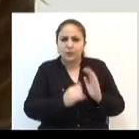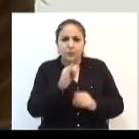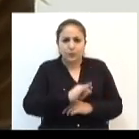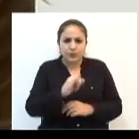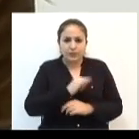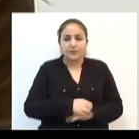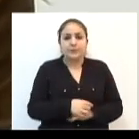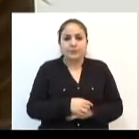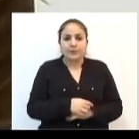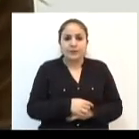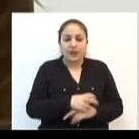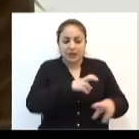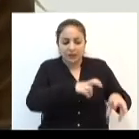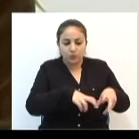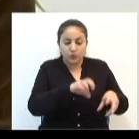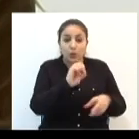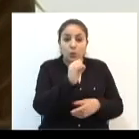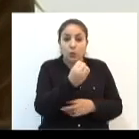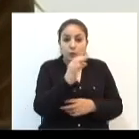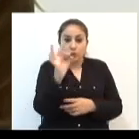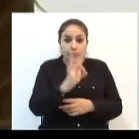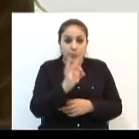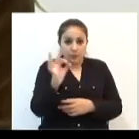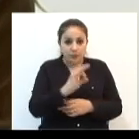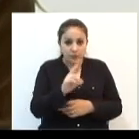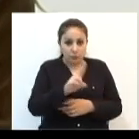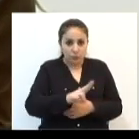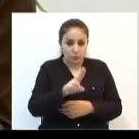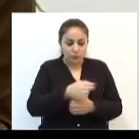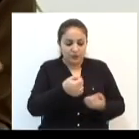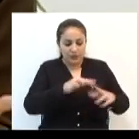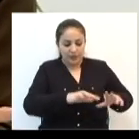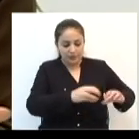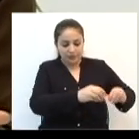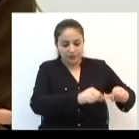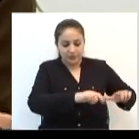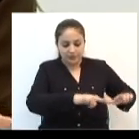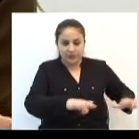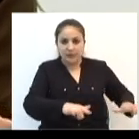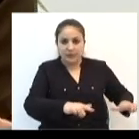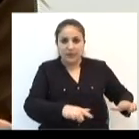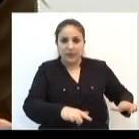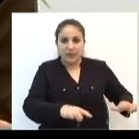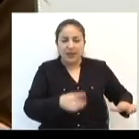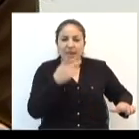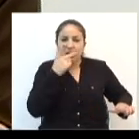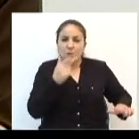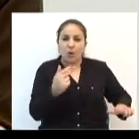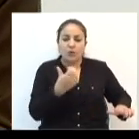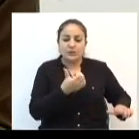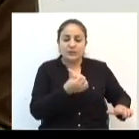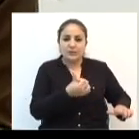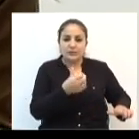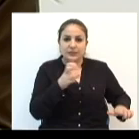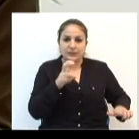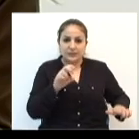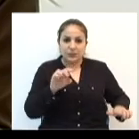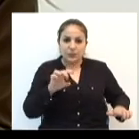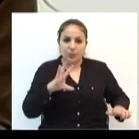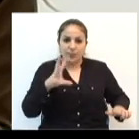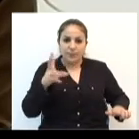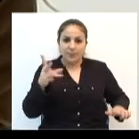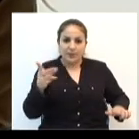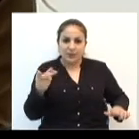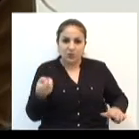agricultura ocupa 8% da área de terra aqui no país, o que equivale a 65 milhões de hectares.